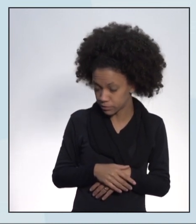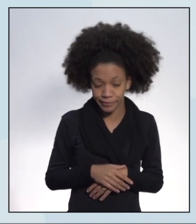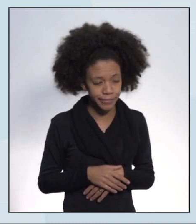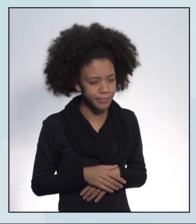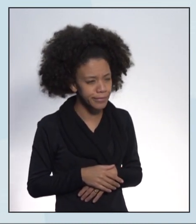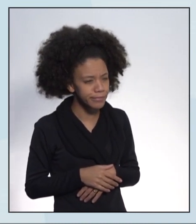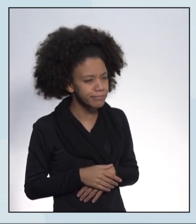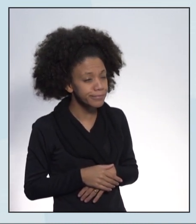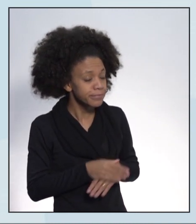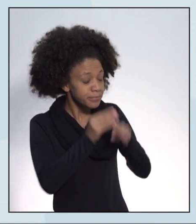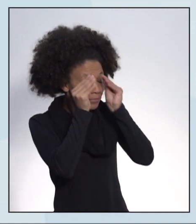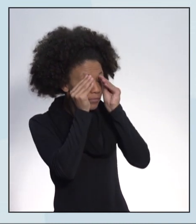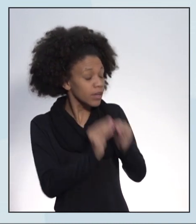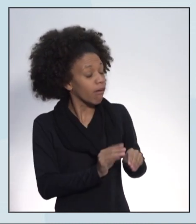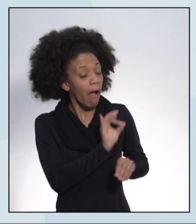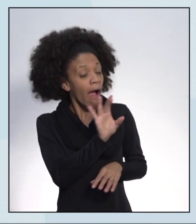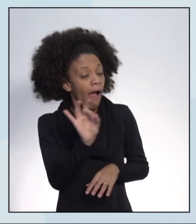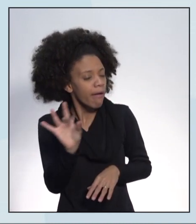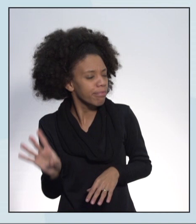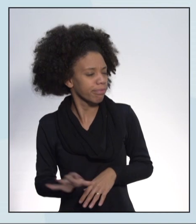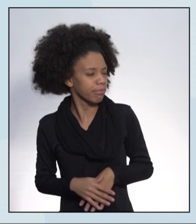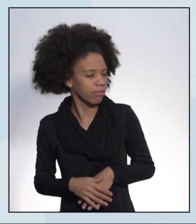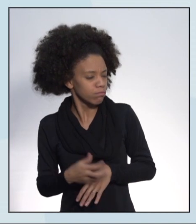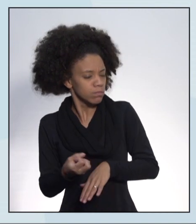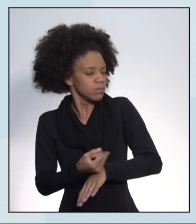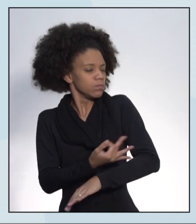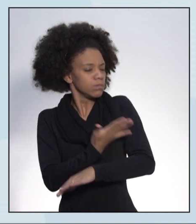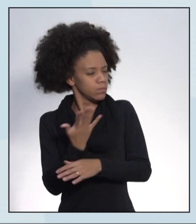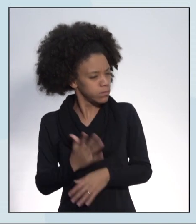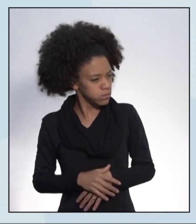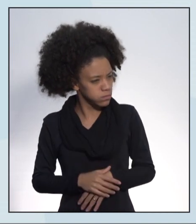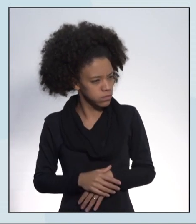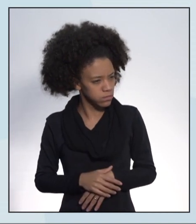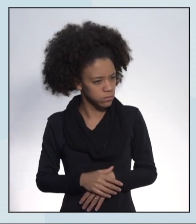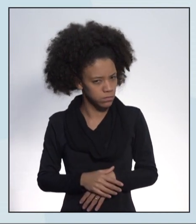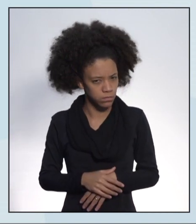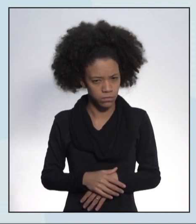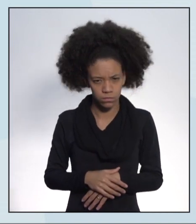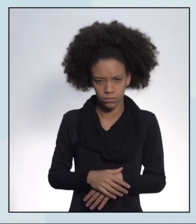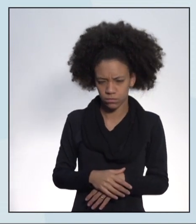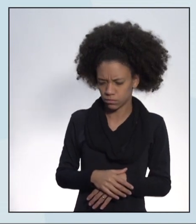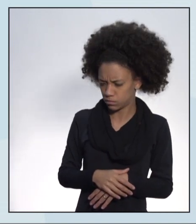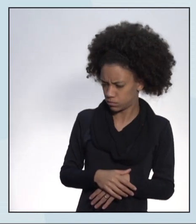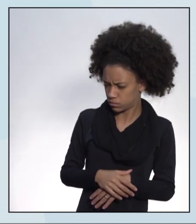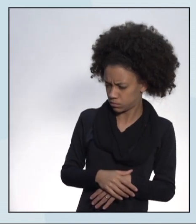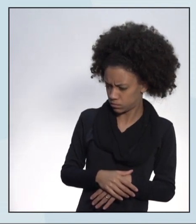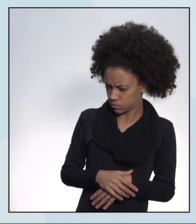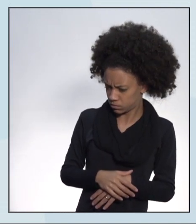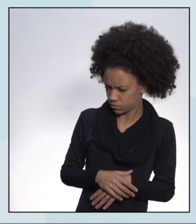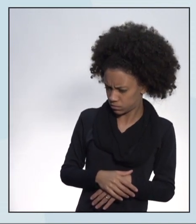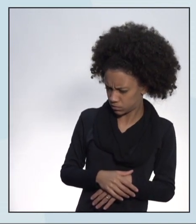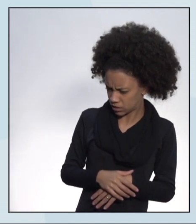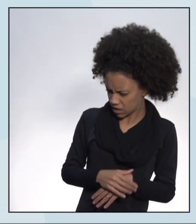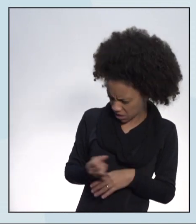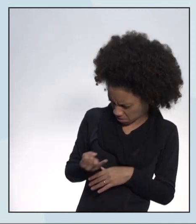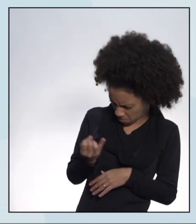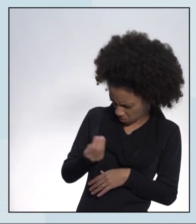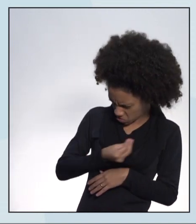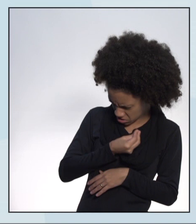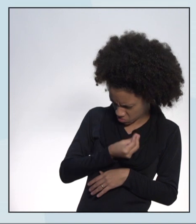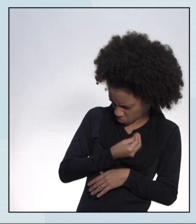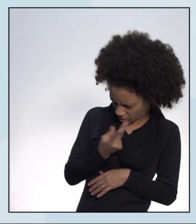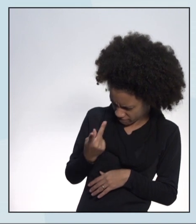ar? Cada qual tem o seu ar. Deus que lhe deu. Importa-se com sua vida e deixa